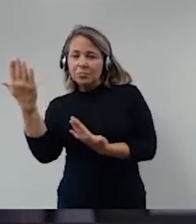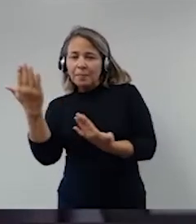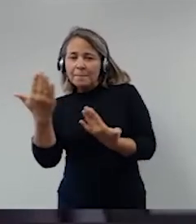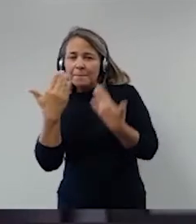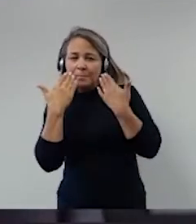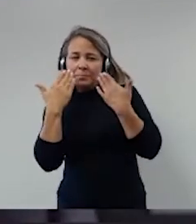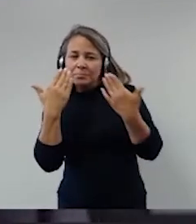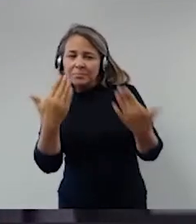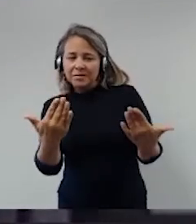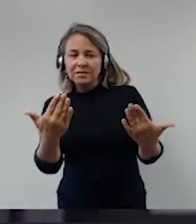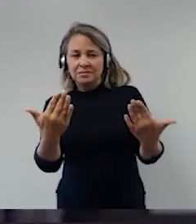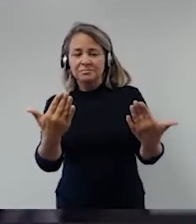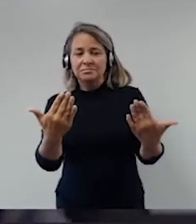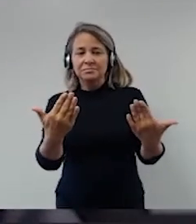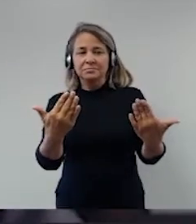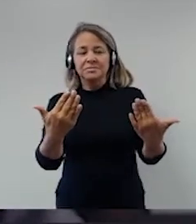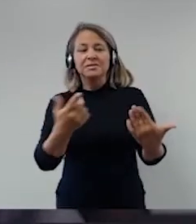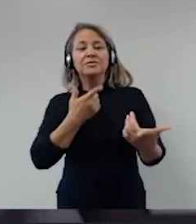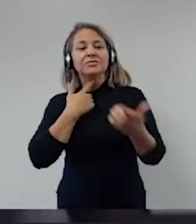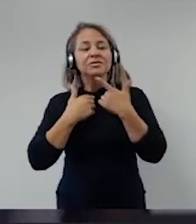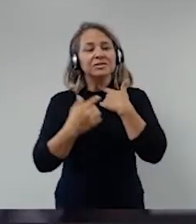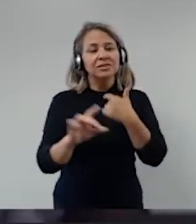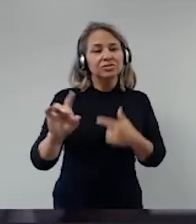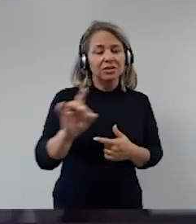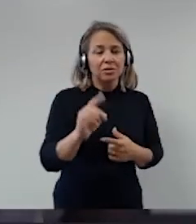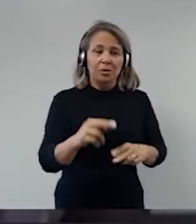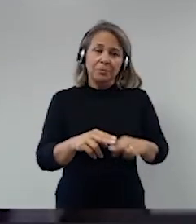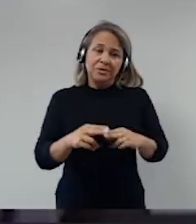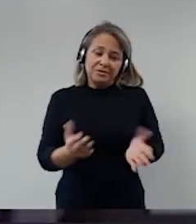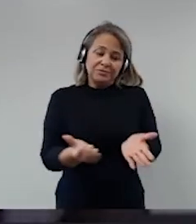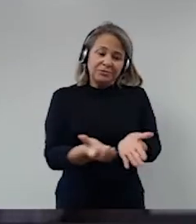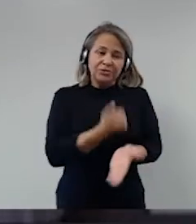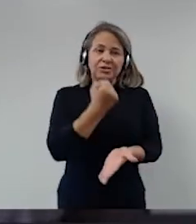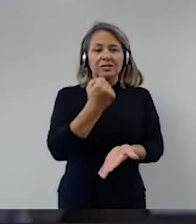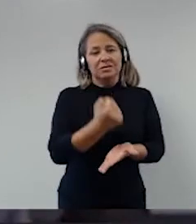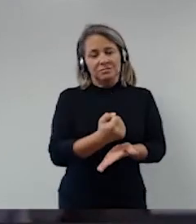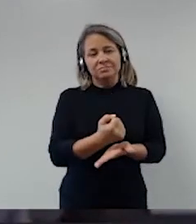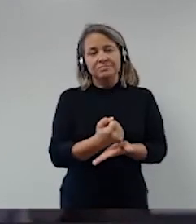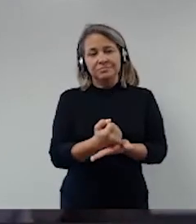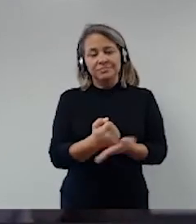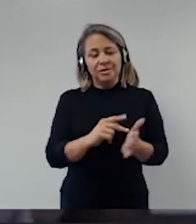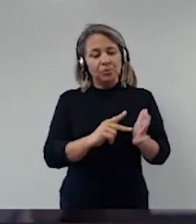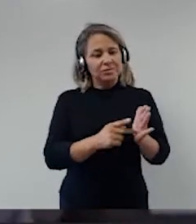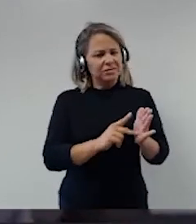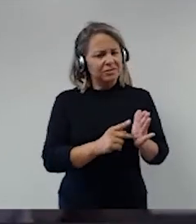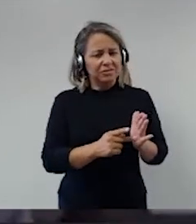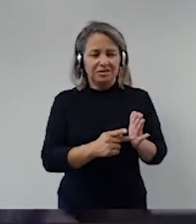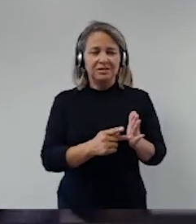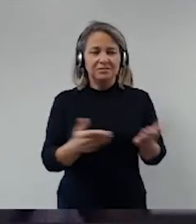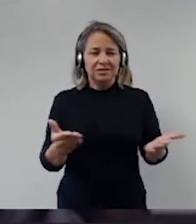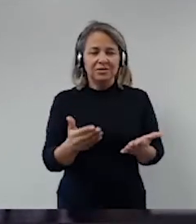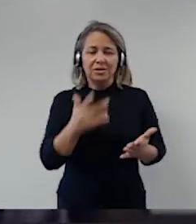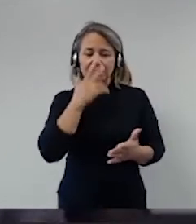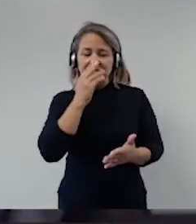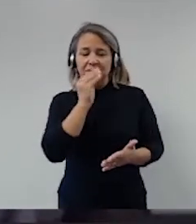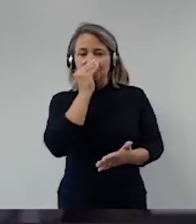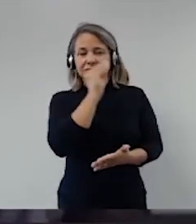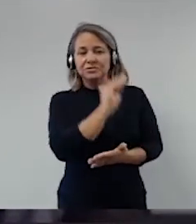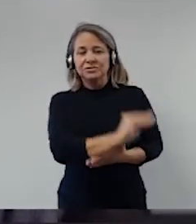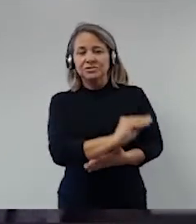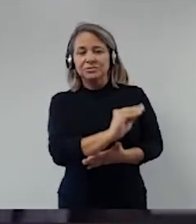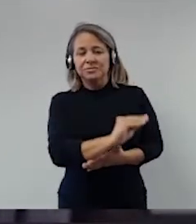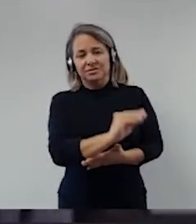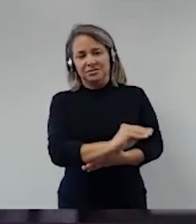naquele interesse, né? Portanto, você retirar no processo negocial as entidades sindicais é você desprezar,